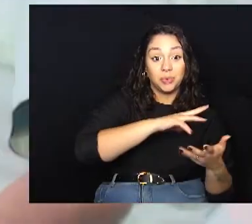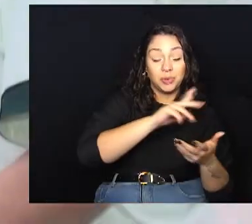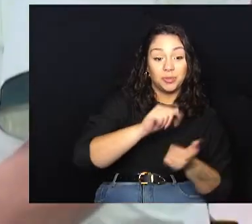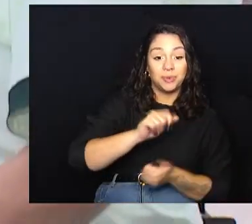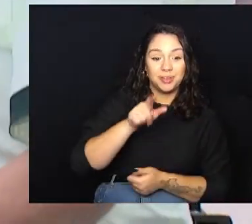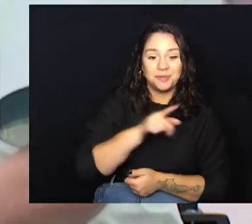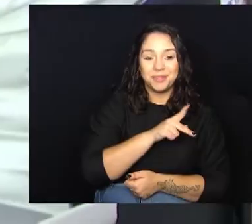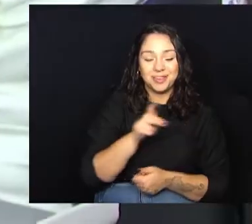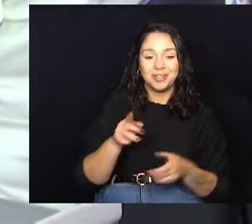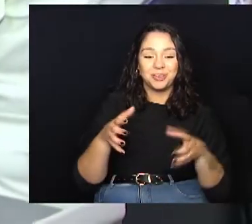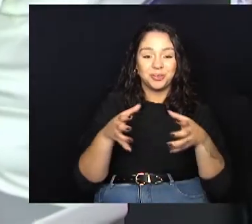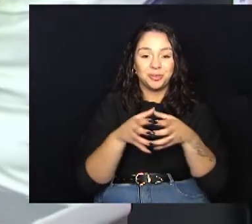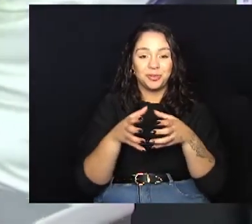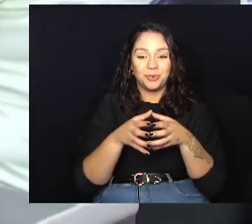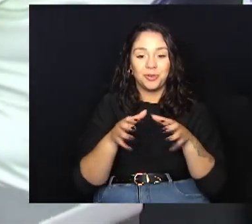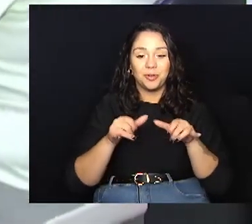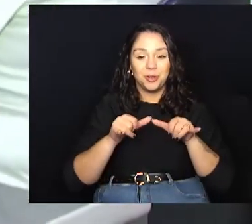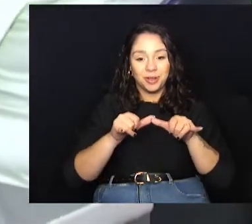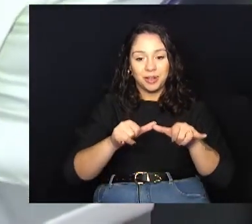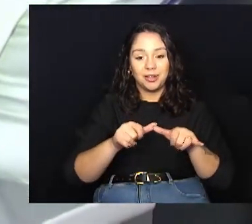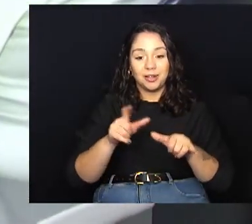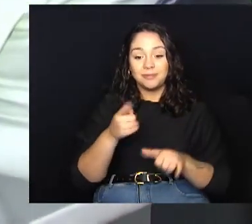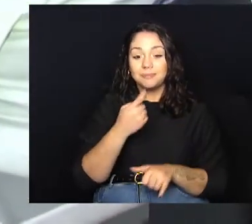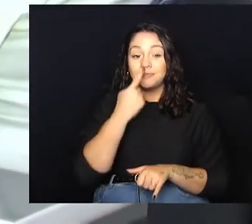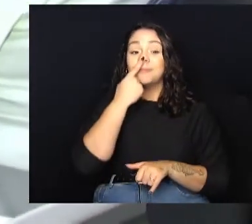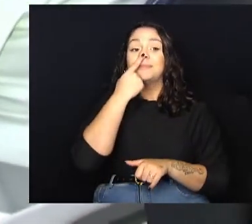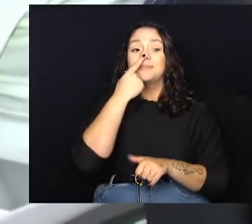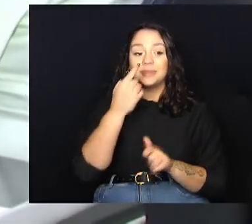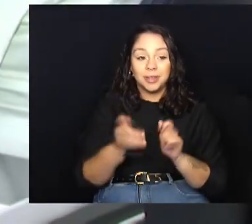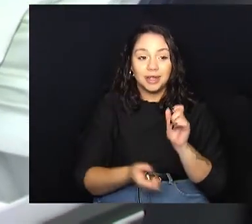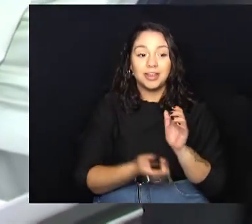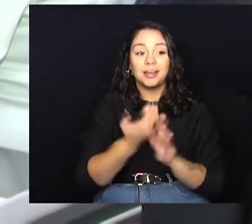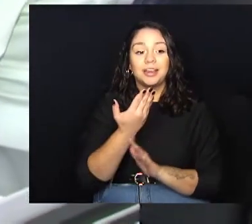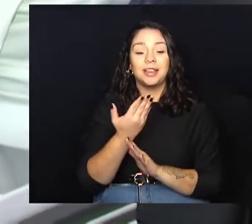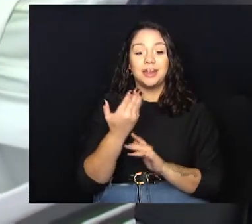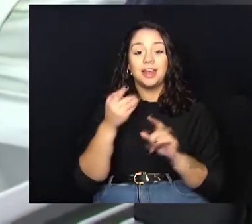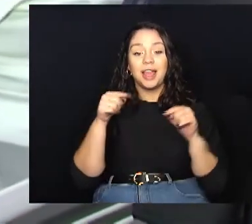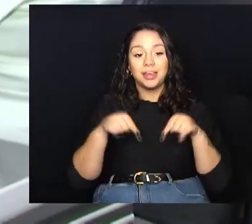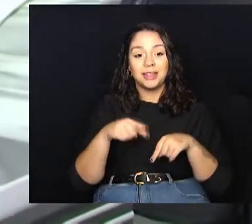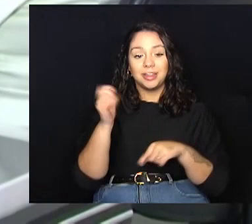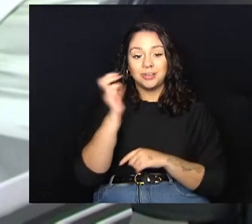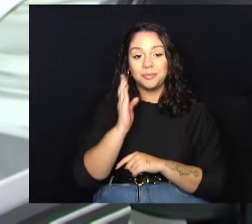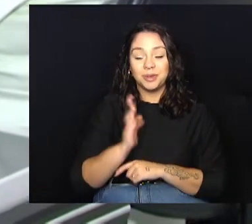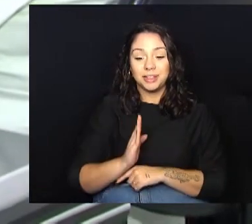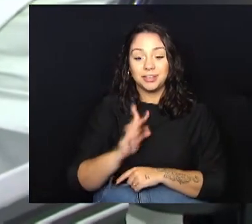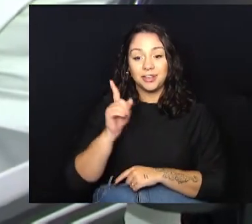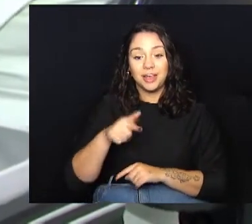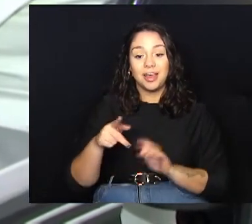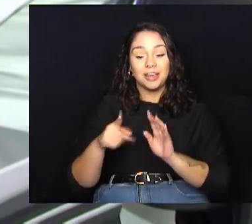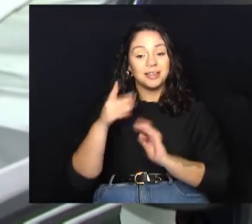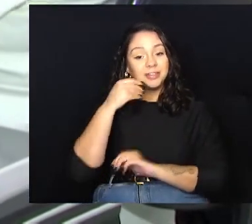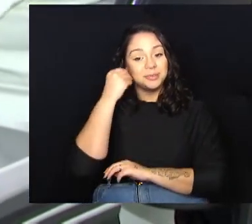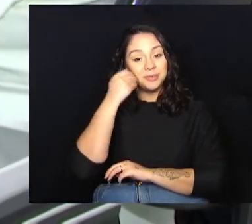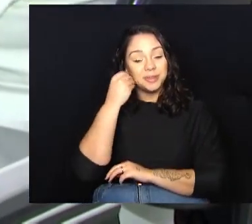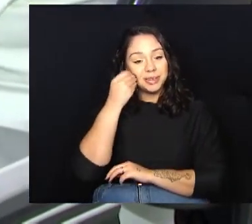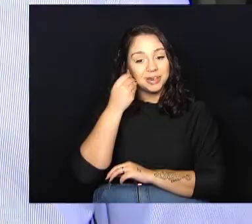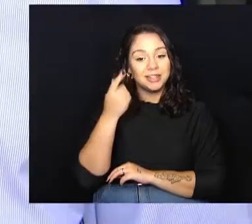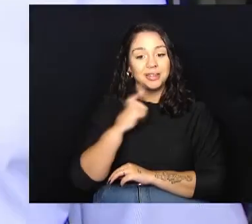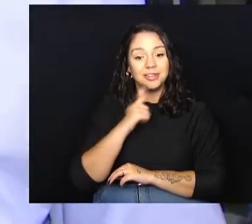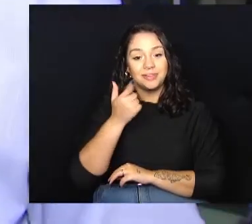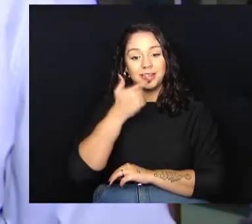grupo de supermercados a inspiração para implantar a ideia no Brasil veio da experiência de uma